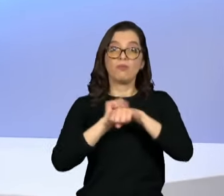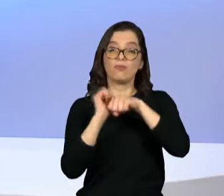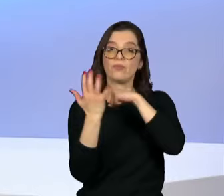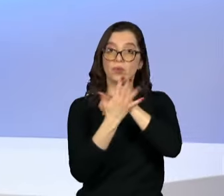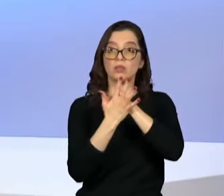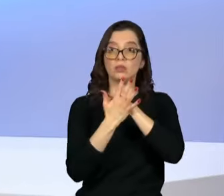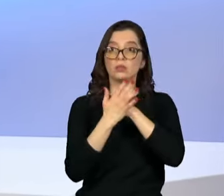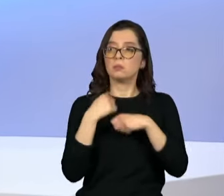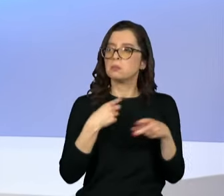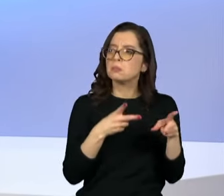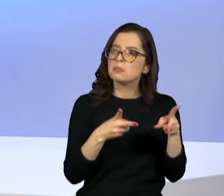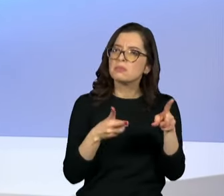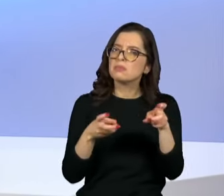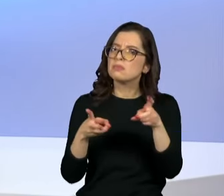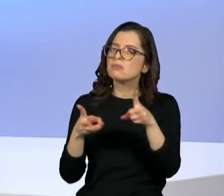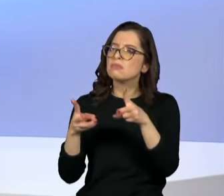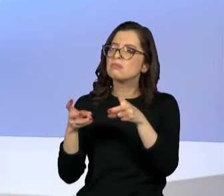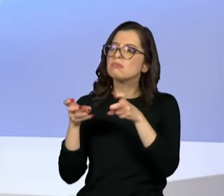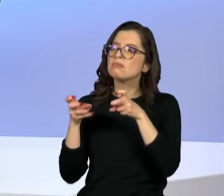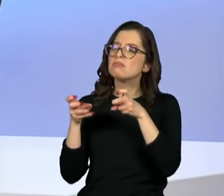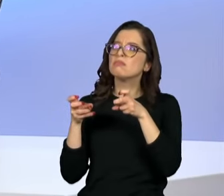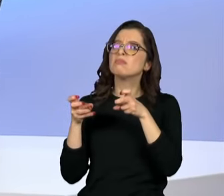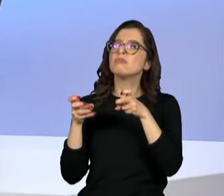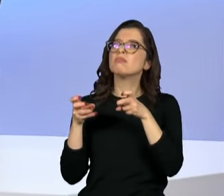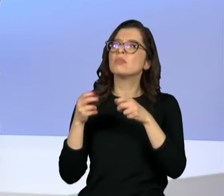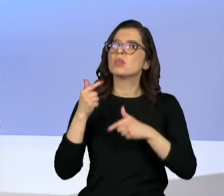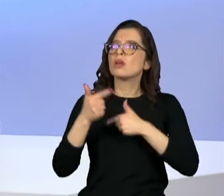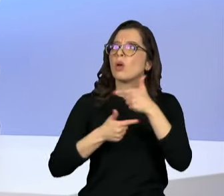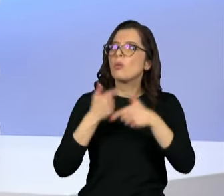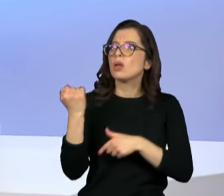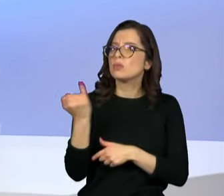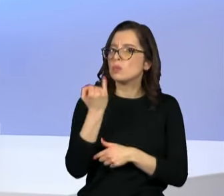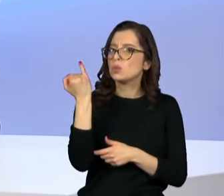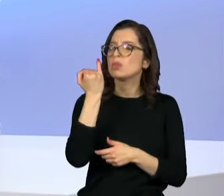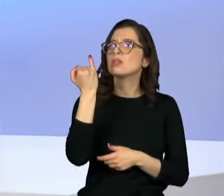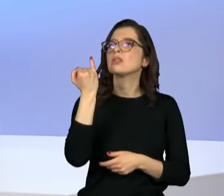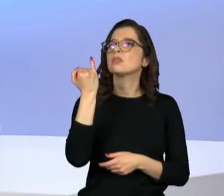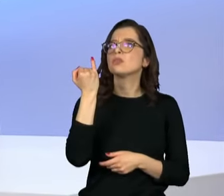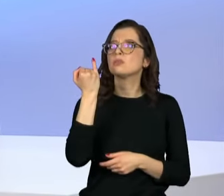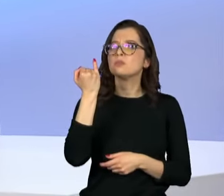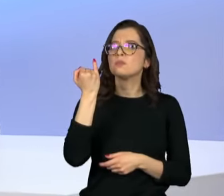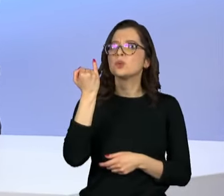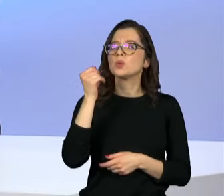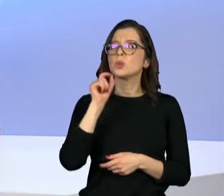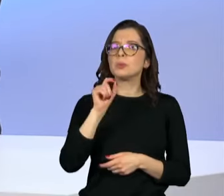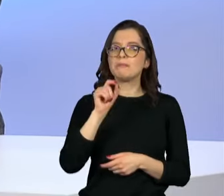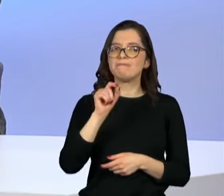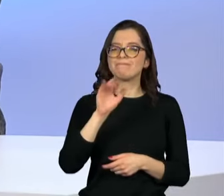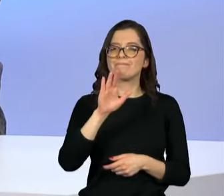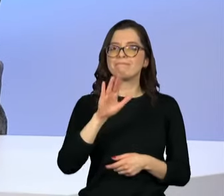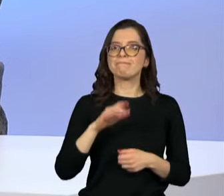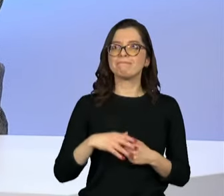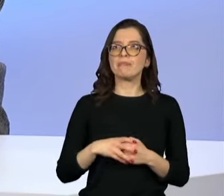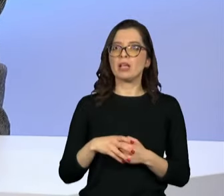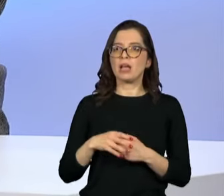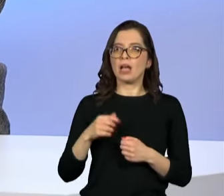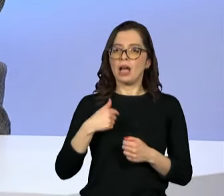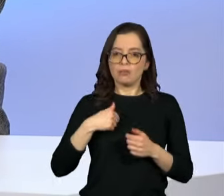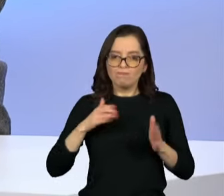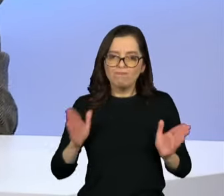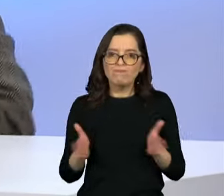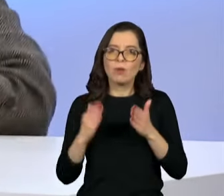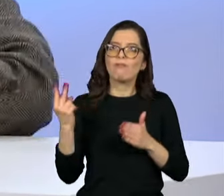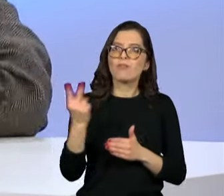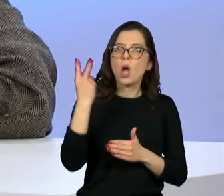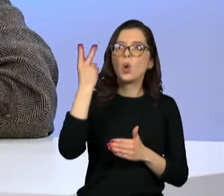essencial. A gente consegue pensar em um outro jeito de valorar, de pensar o valor